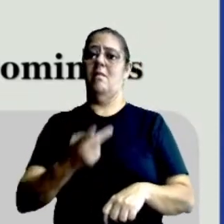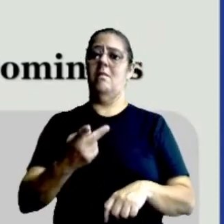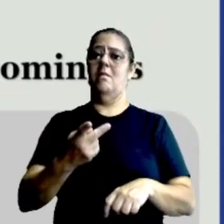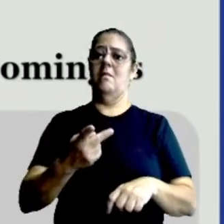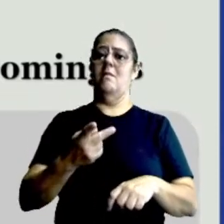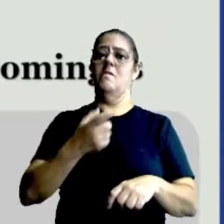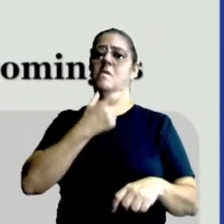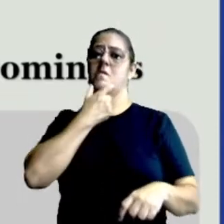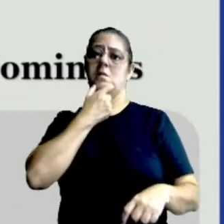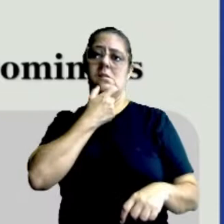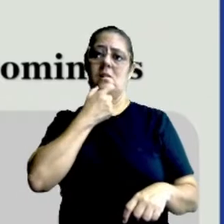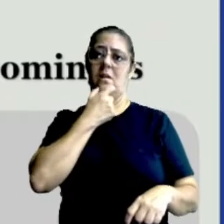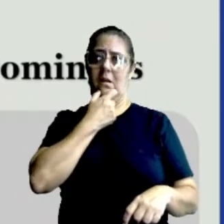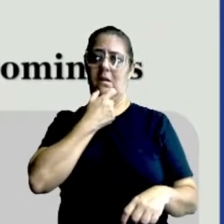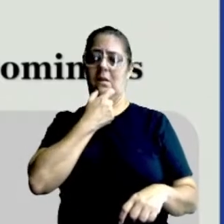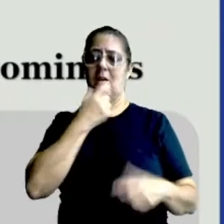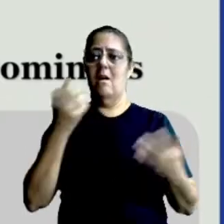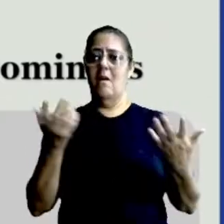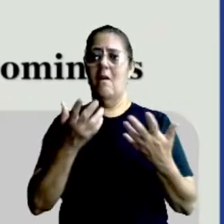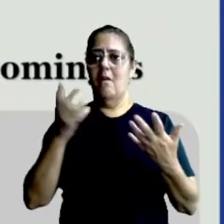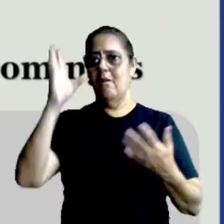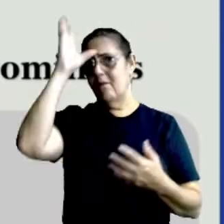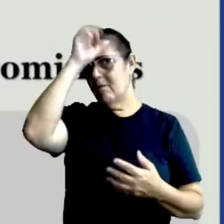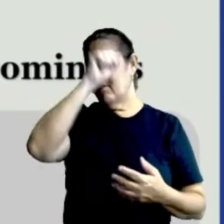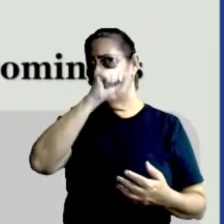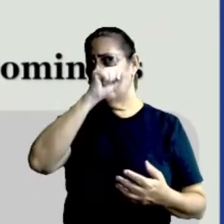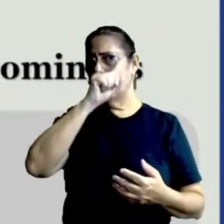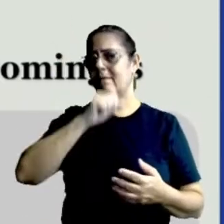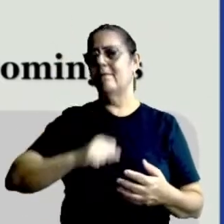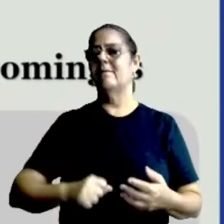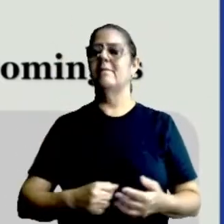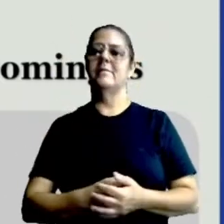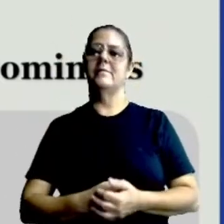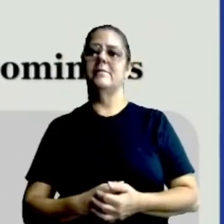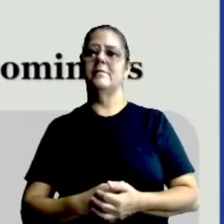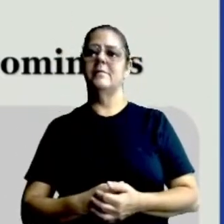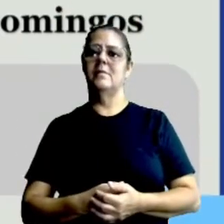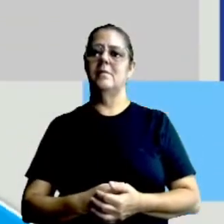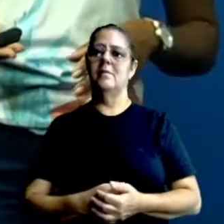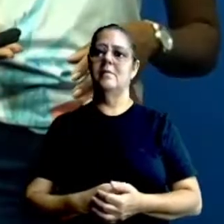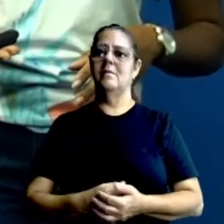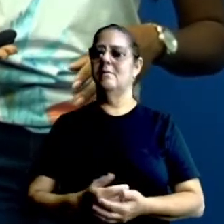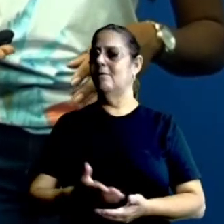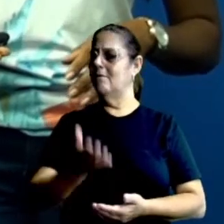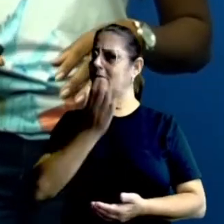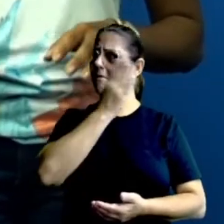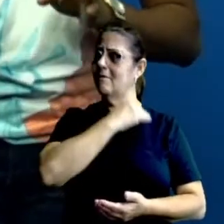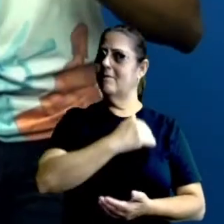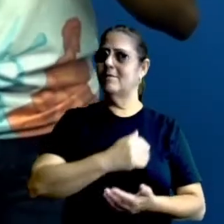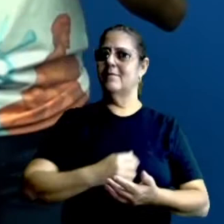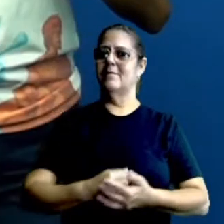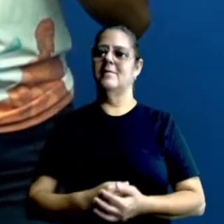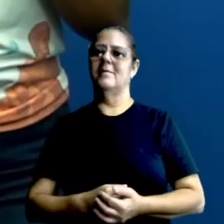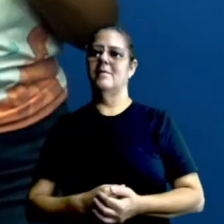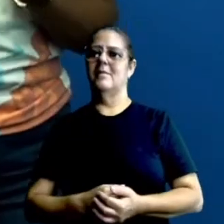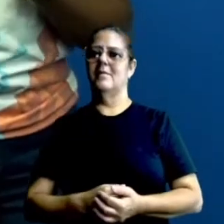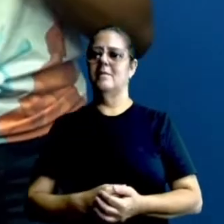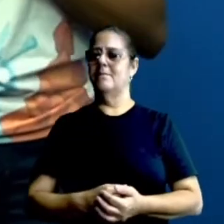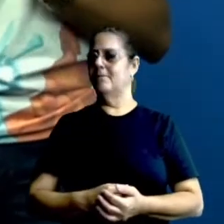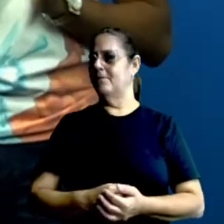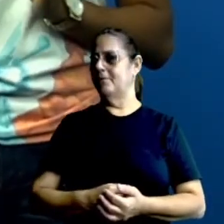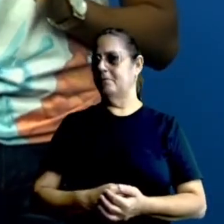pronunciar E é isso que a gente vai ver agora todos prontos então let's go vamos lá